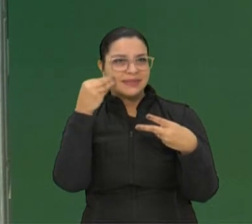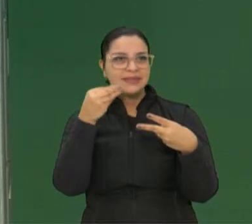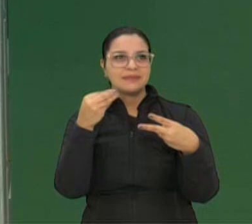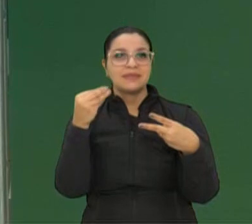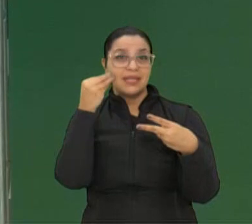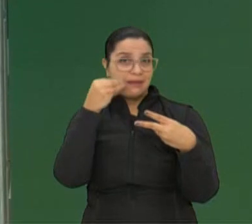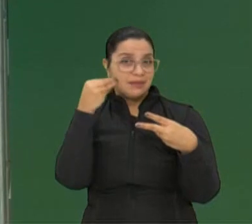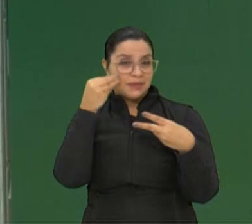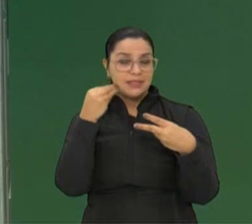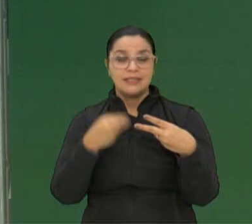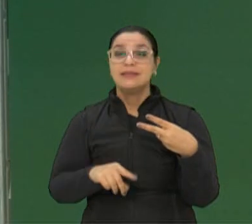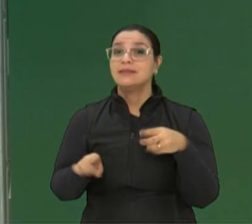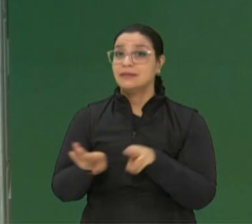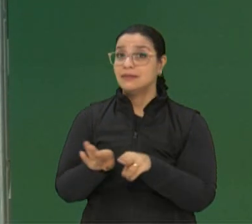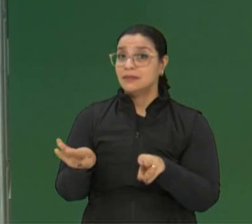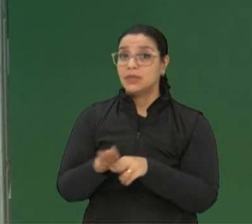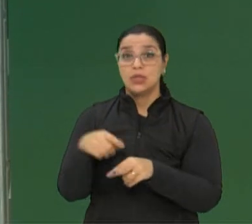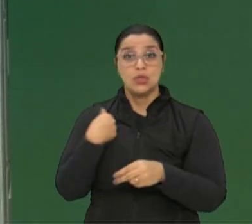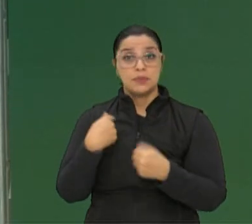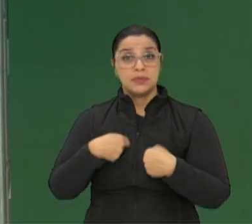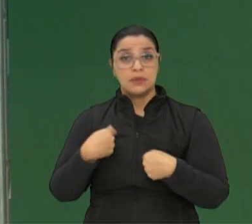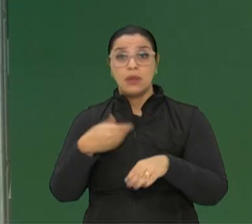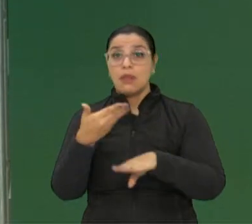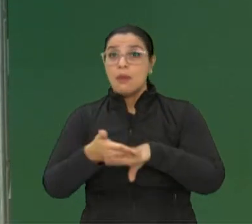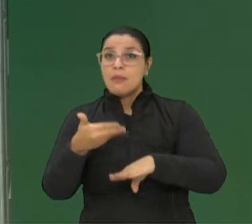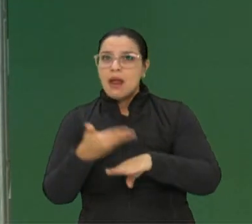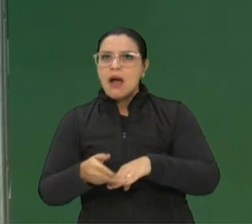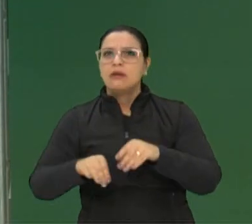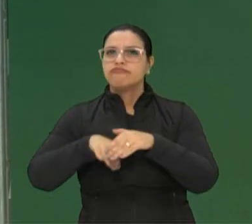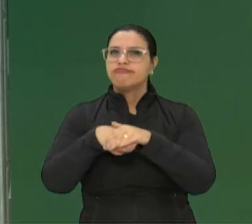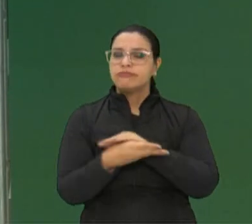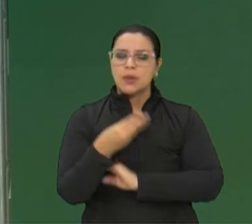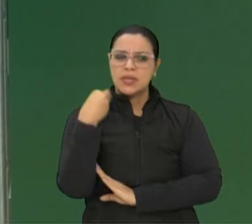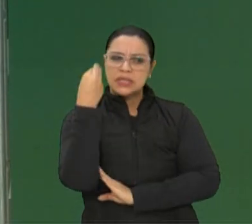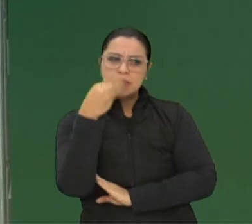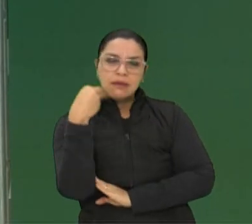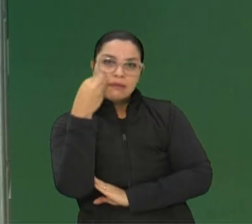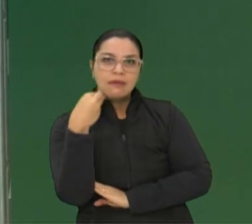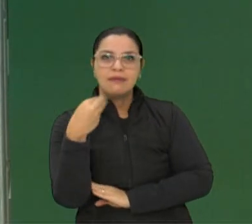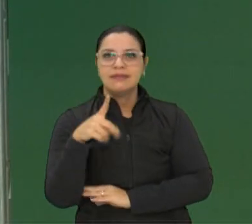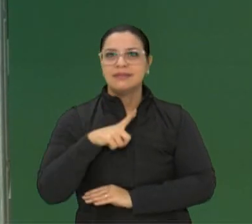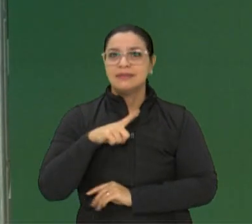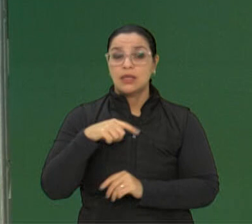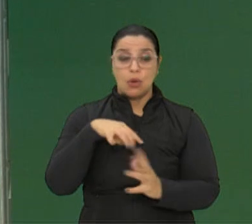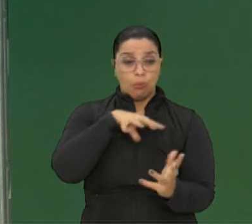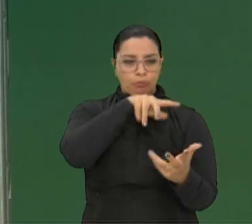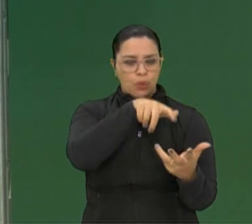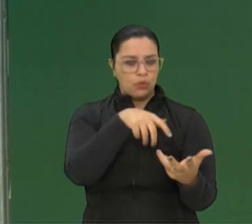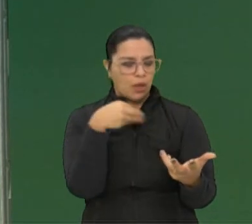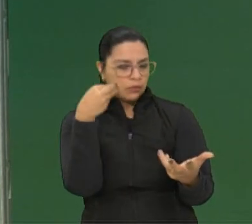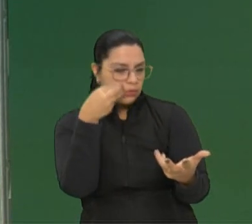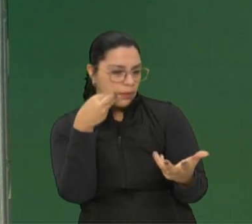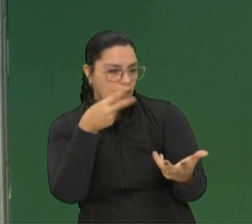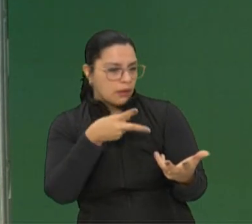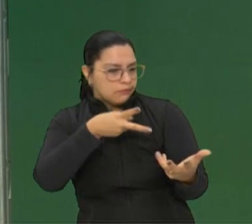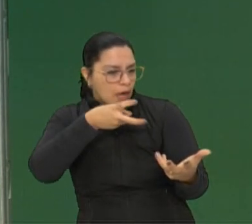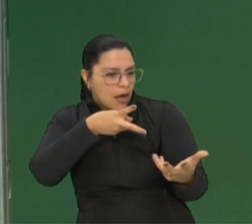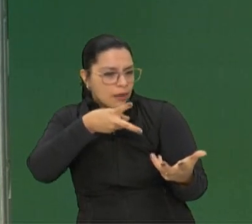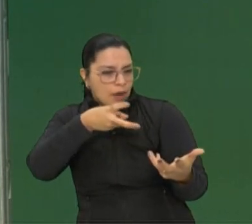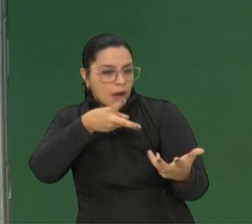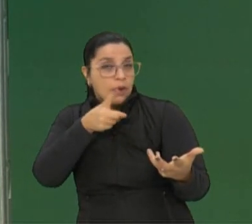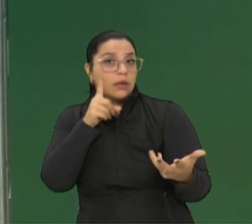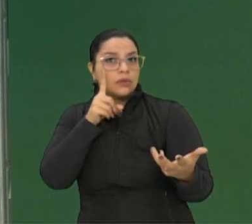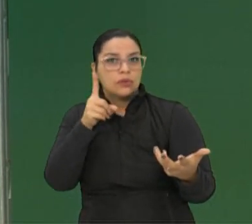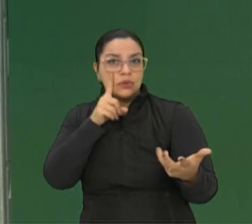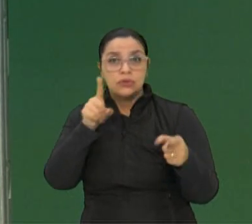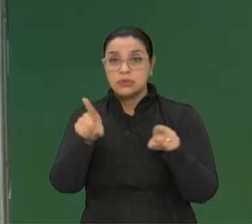nossa experiência, tá? Então você tem uma experiência com o mundo, ou seja, você vive um cotidiano e a